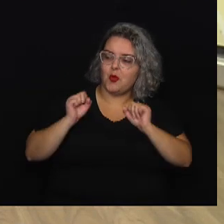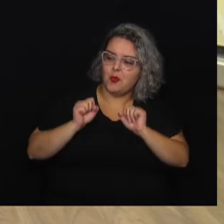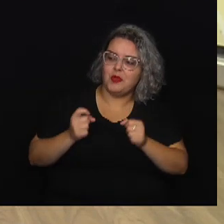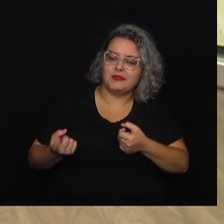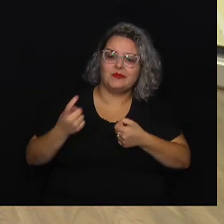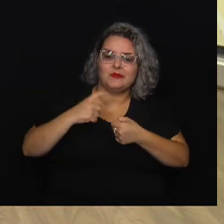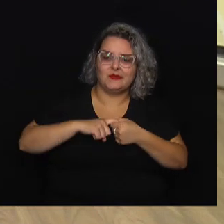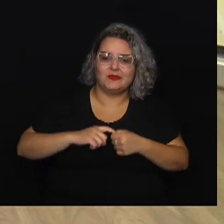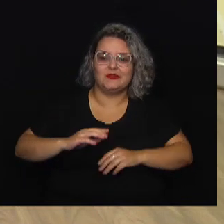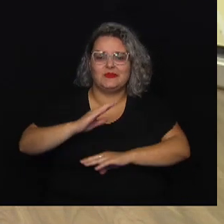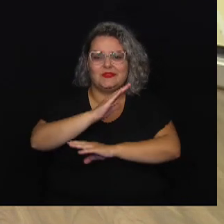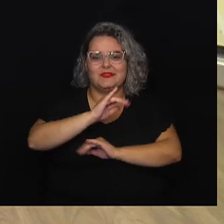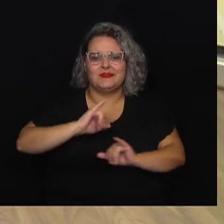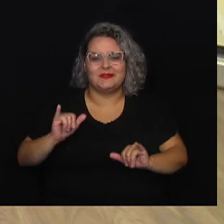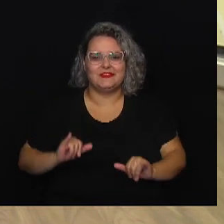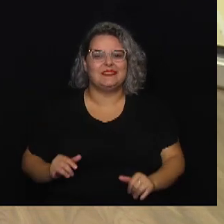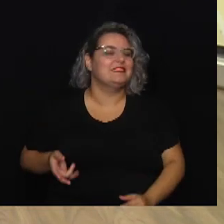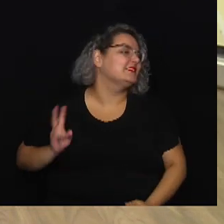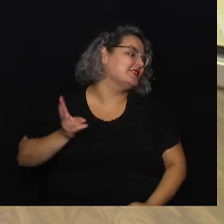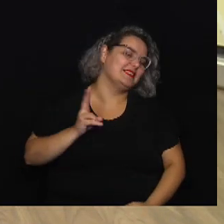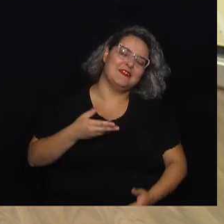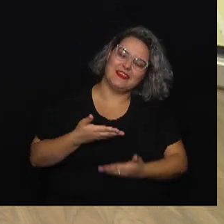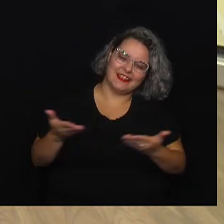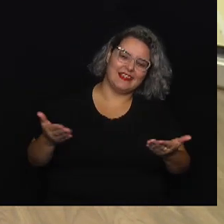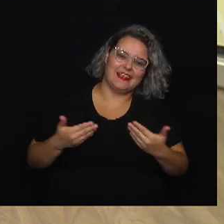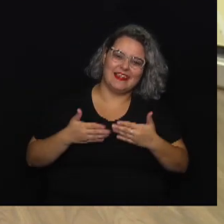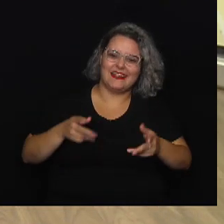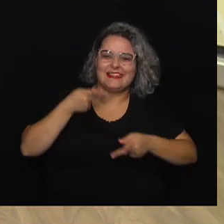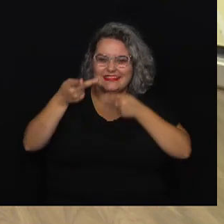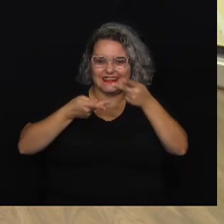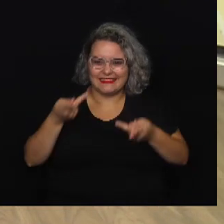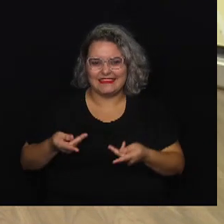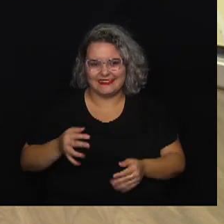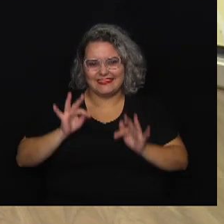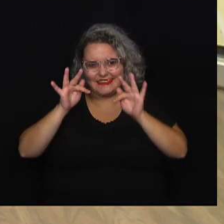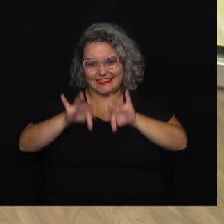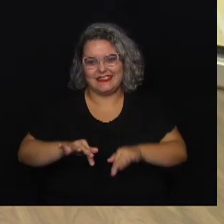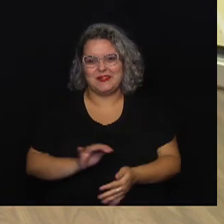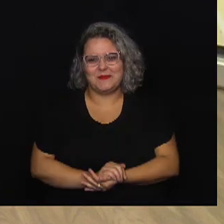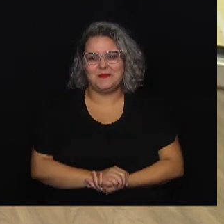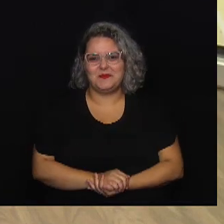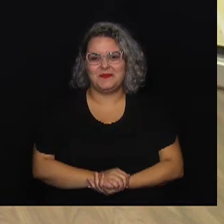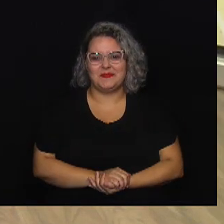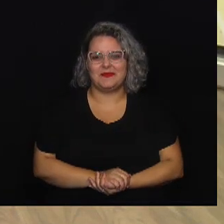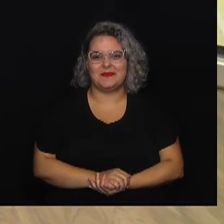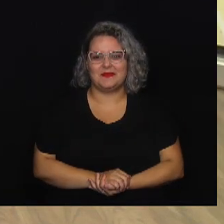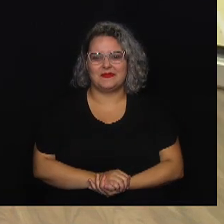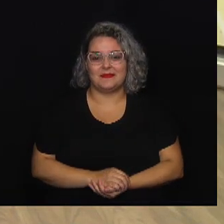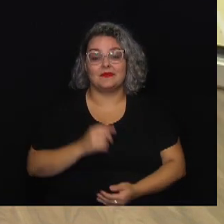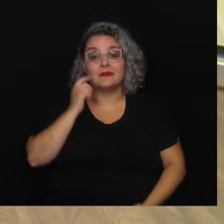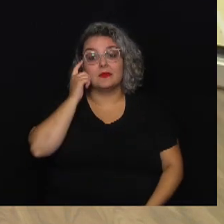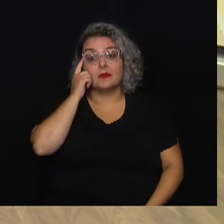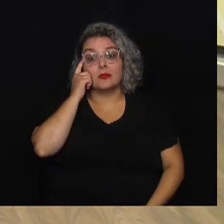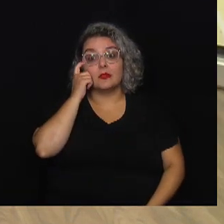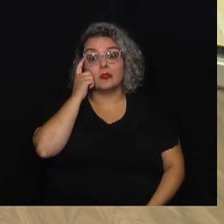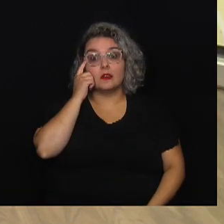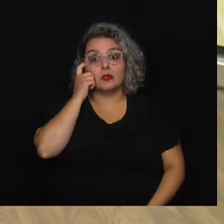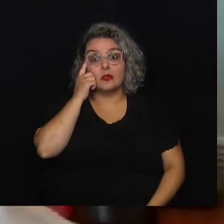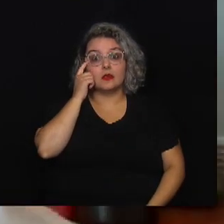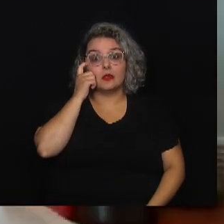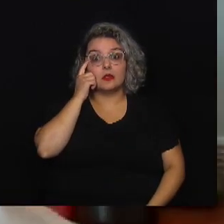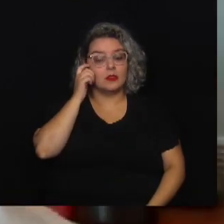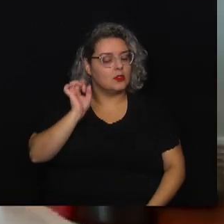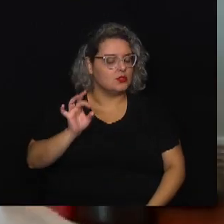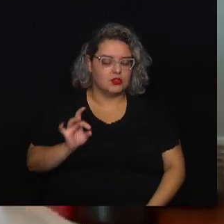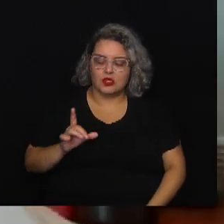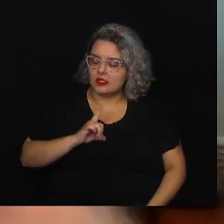aqui ao nosso Câmara Notícias. Estou sempre por aqui. E fica aberta aí para suas considerações finais. Então, não, só tenho a agradecer,